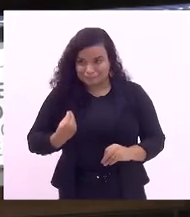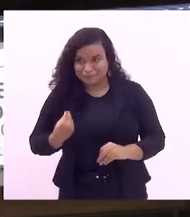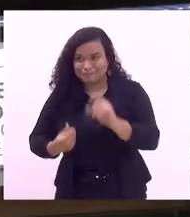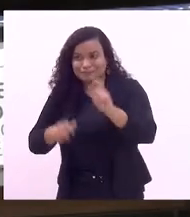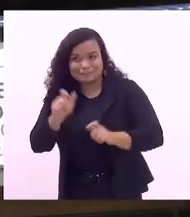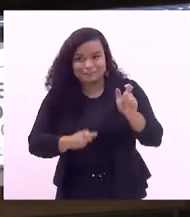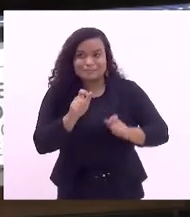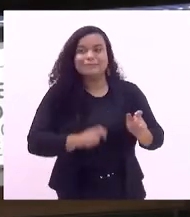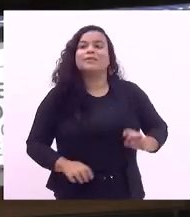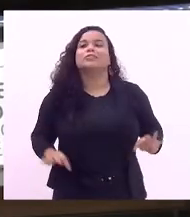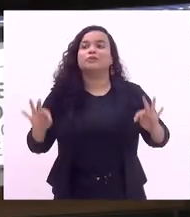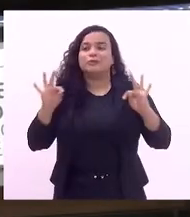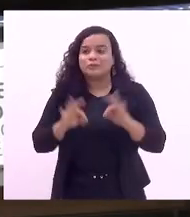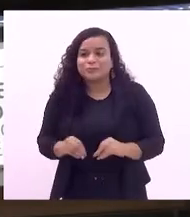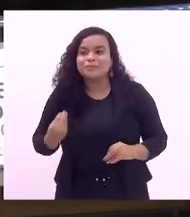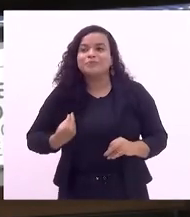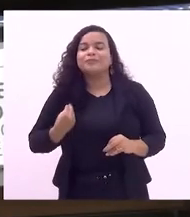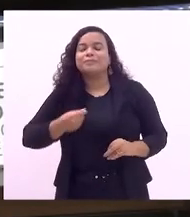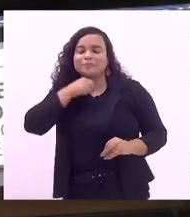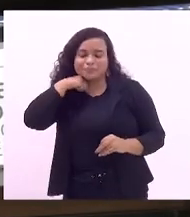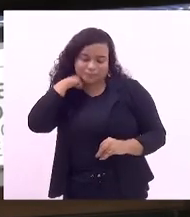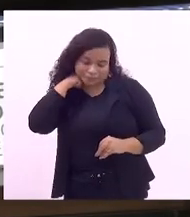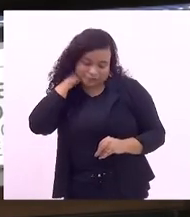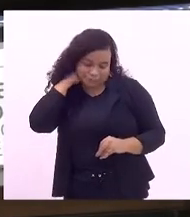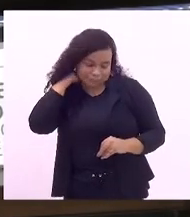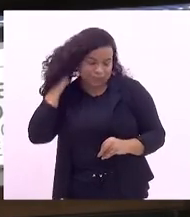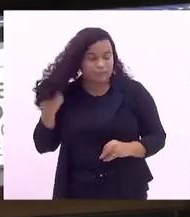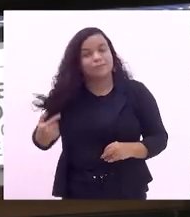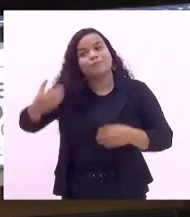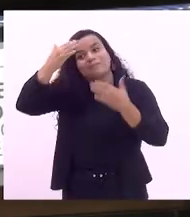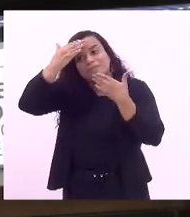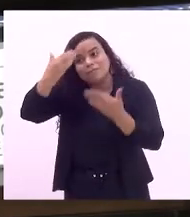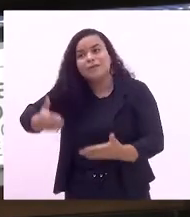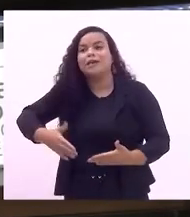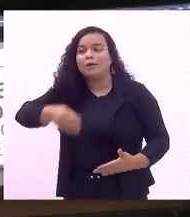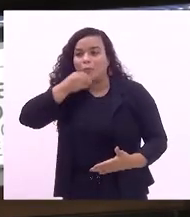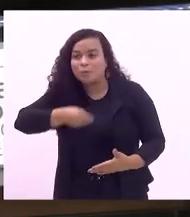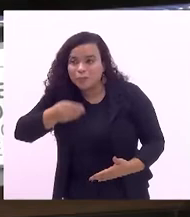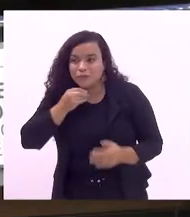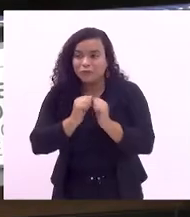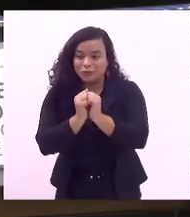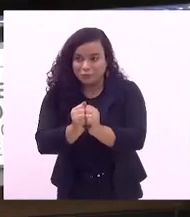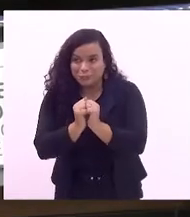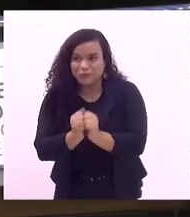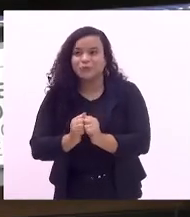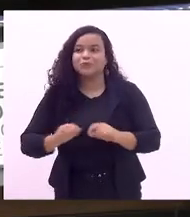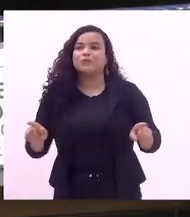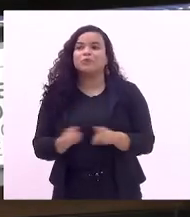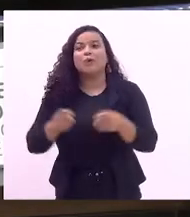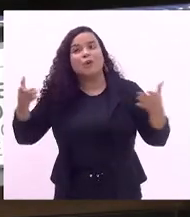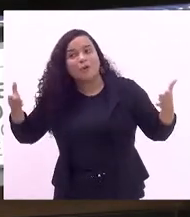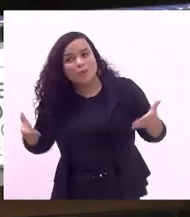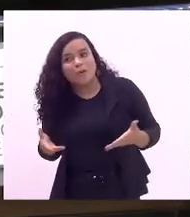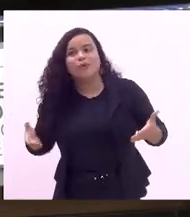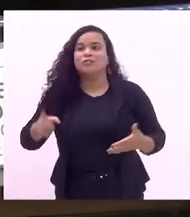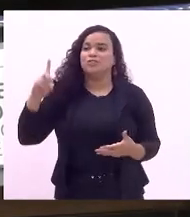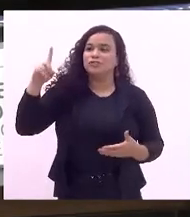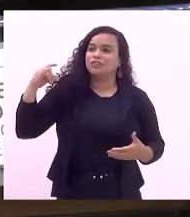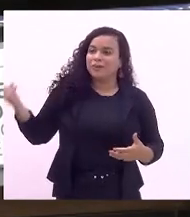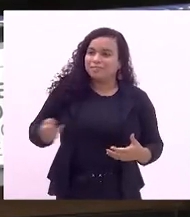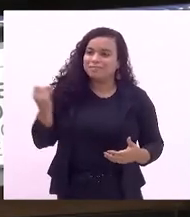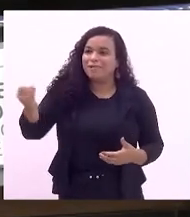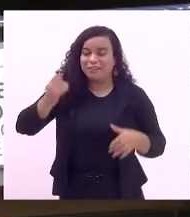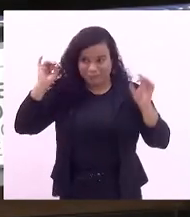todos e todas aqui muito obrigado por essa oportunidade muito obrigado por esse dia tão importante